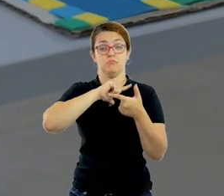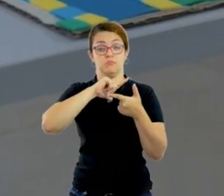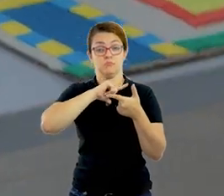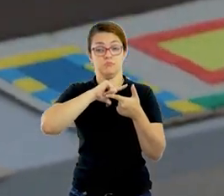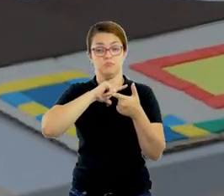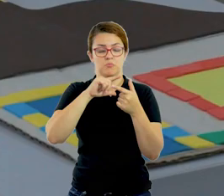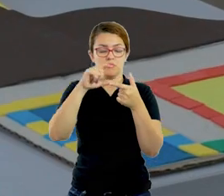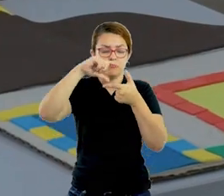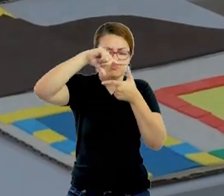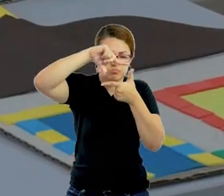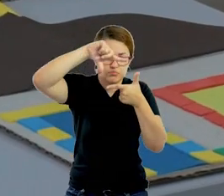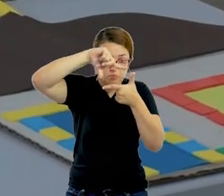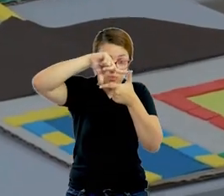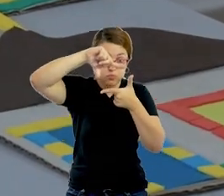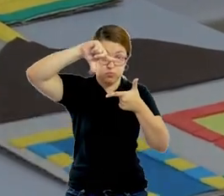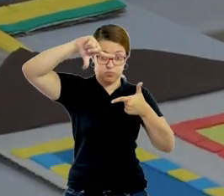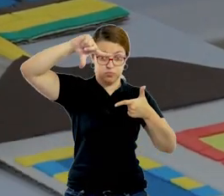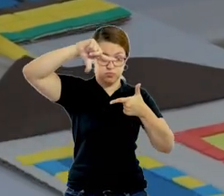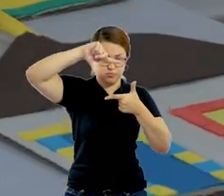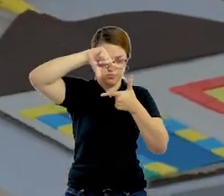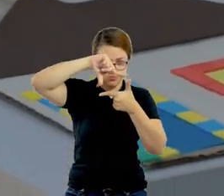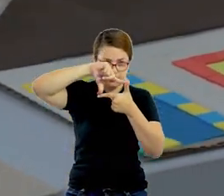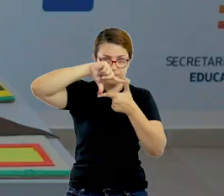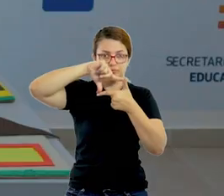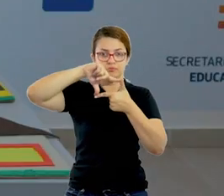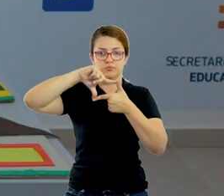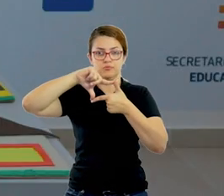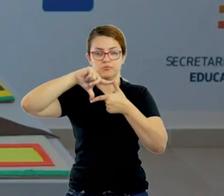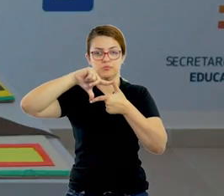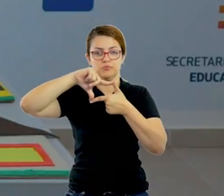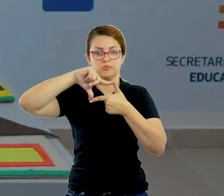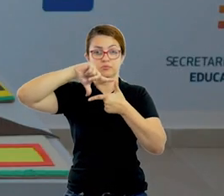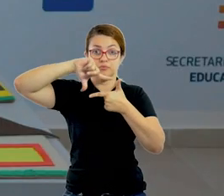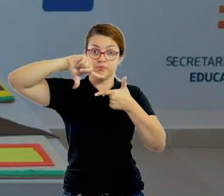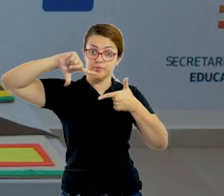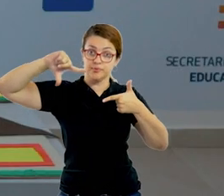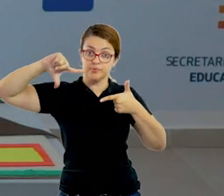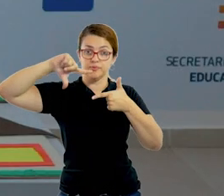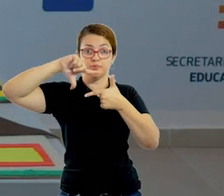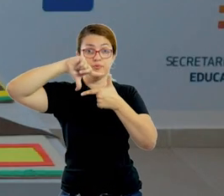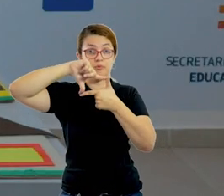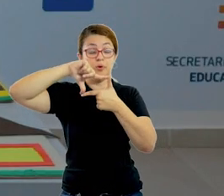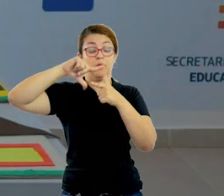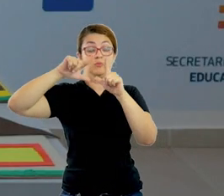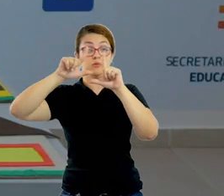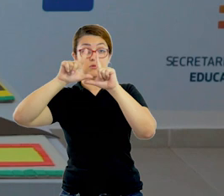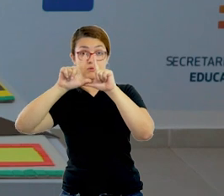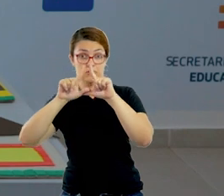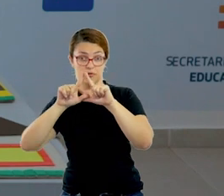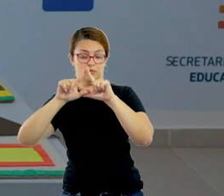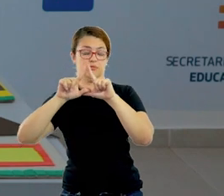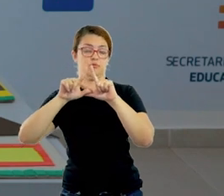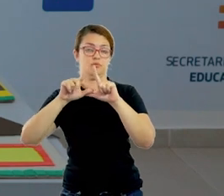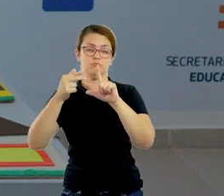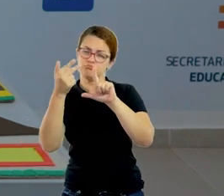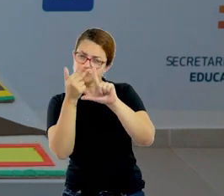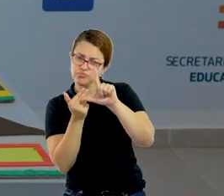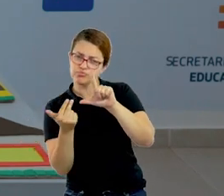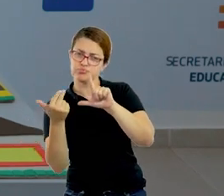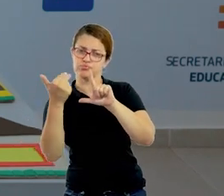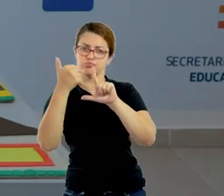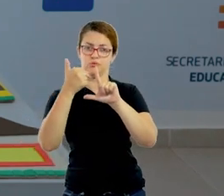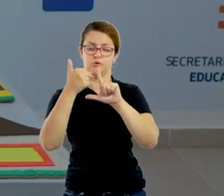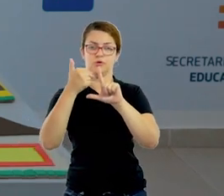um quadrado pequeno, nós temos um retângulo e um triângulo. Aqui, o pai, após